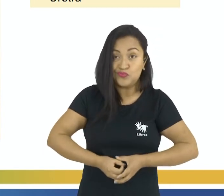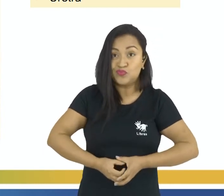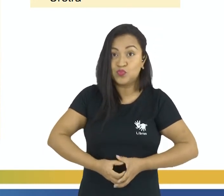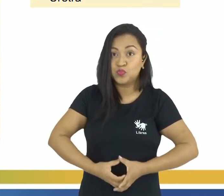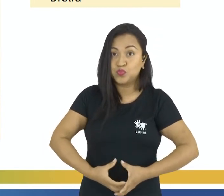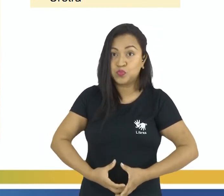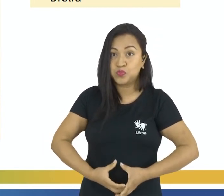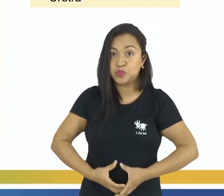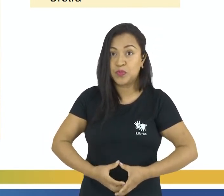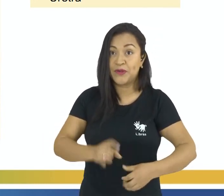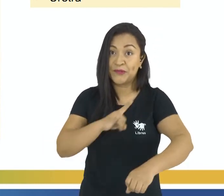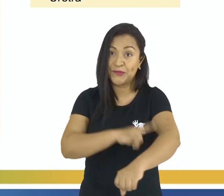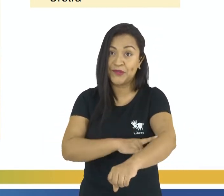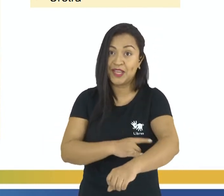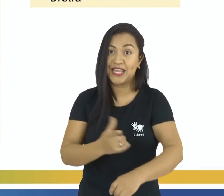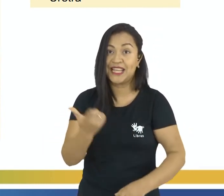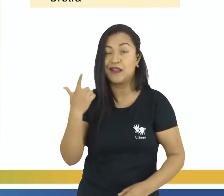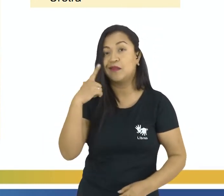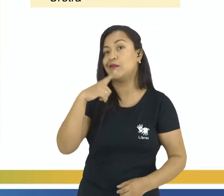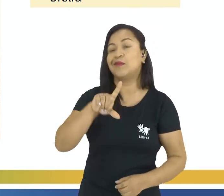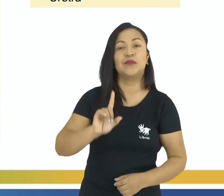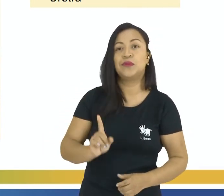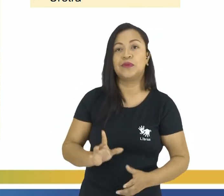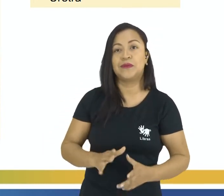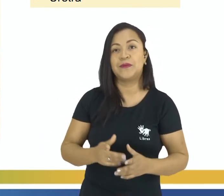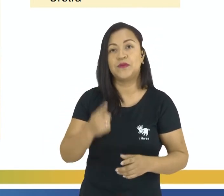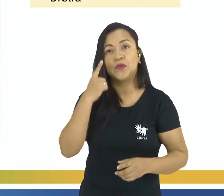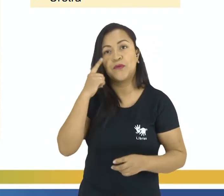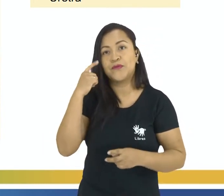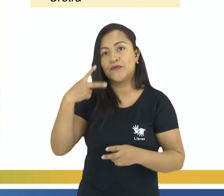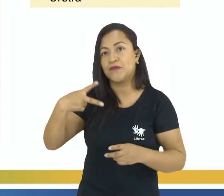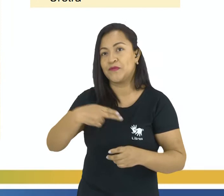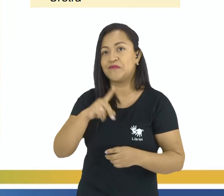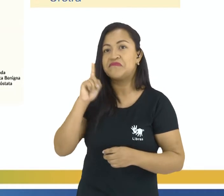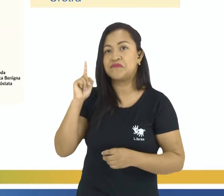corte ele é feito bem ali, como vocês podem observar na imagem.